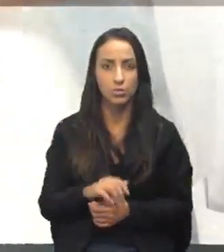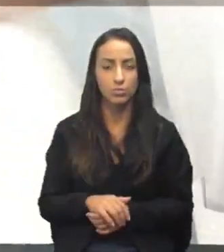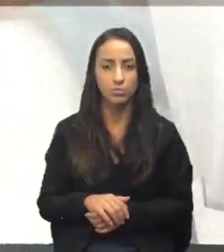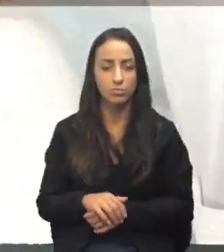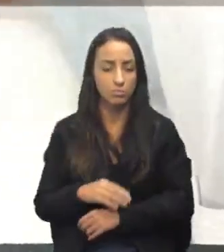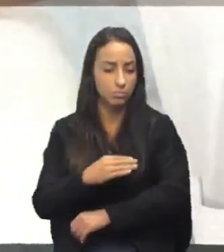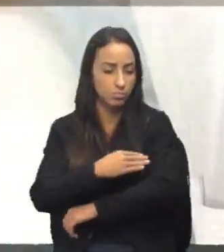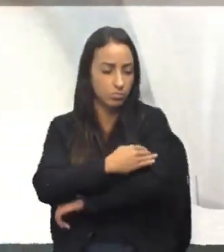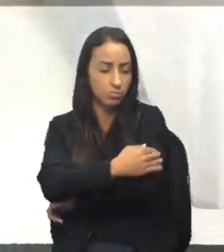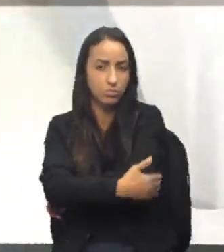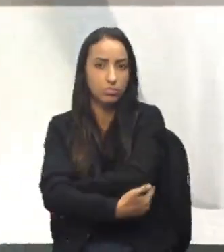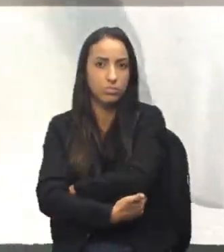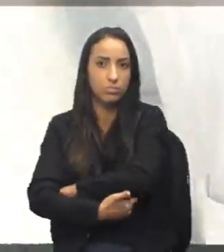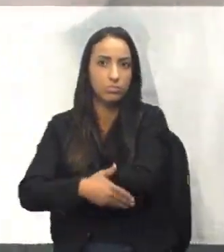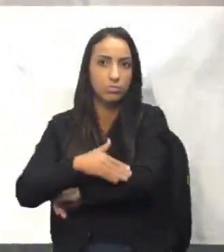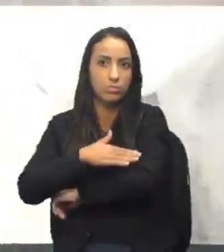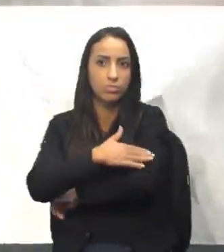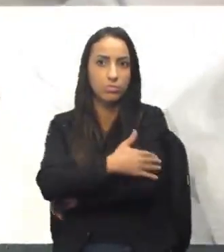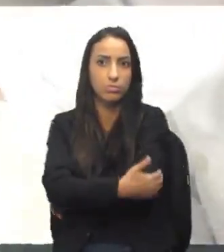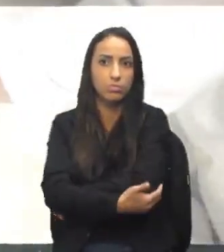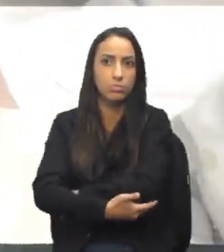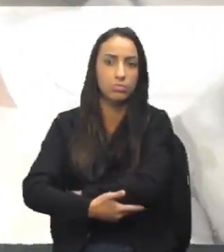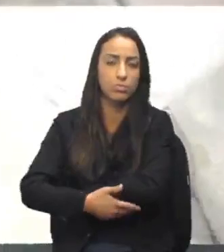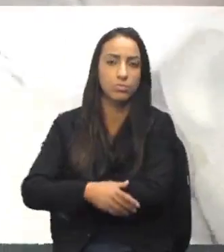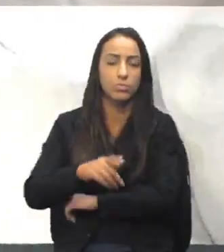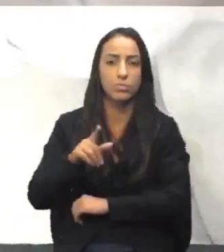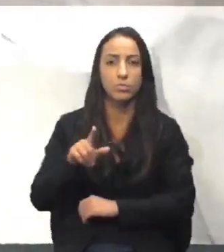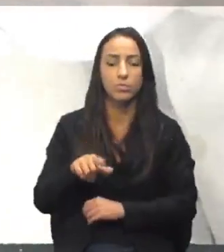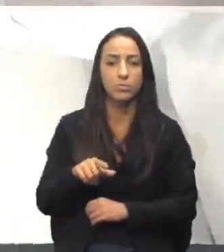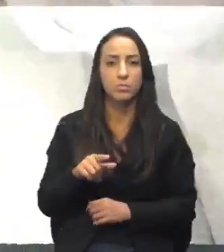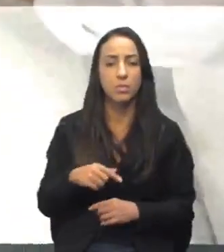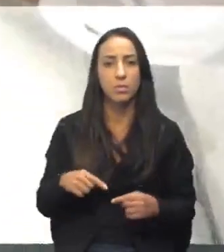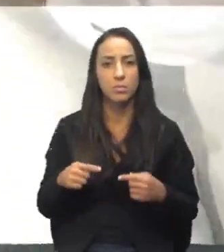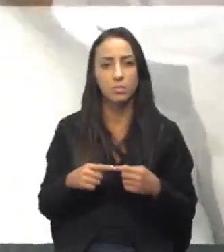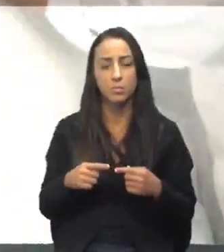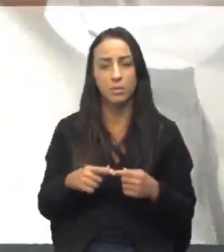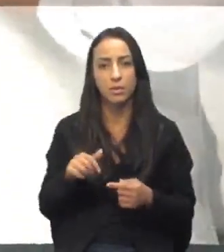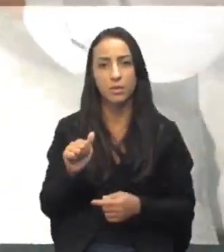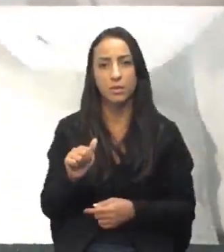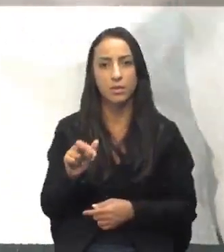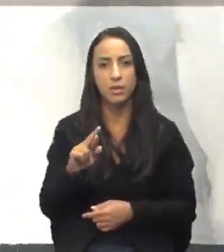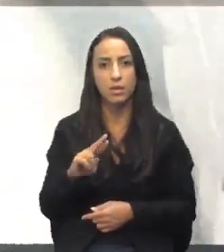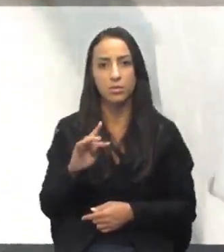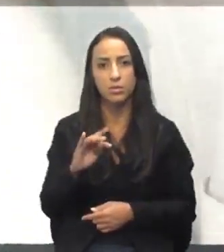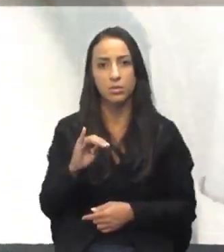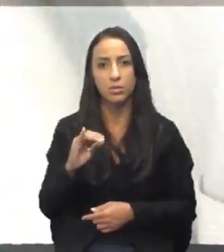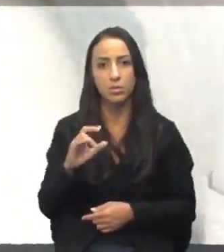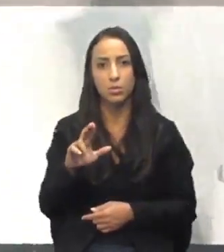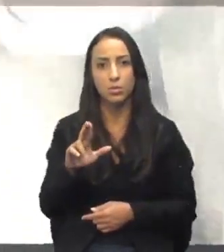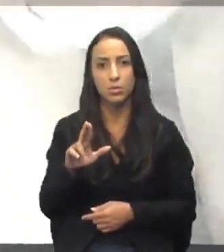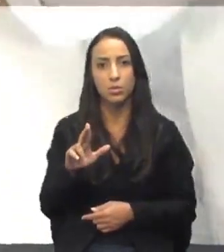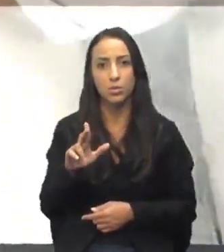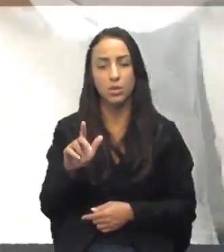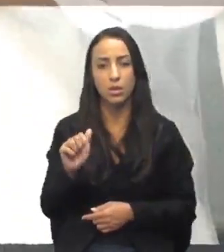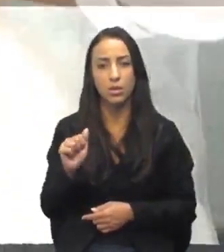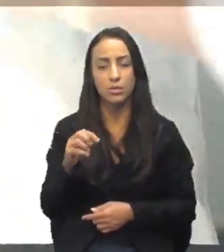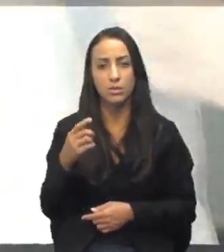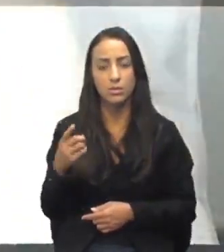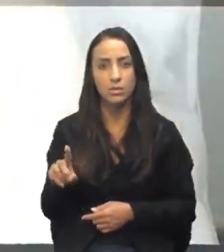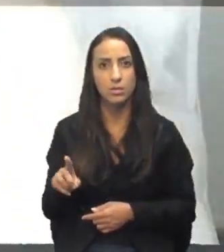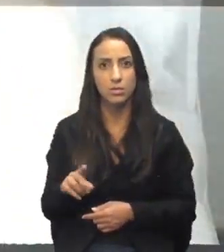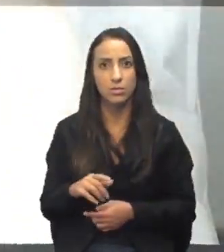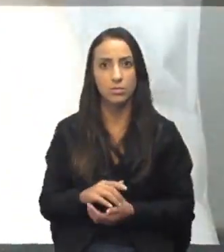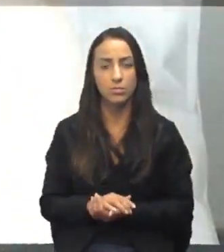em local de cotovelo. Nós vamos deixar o cotovelo,